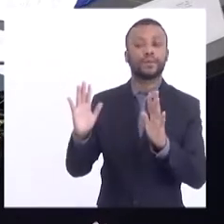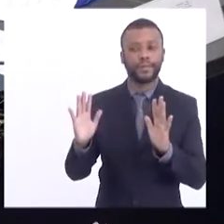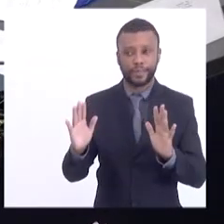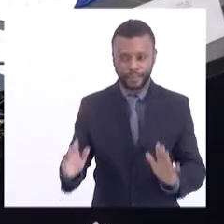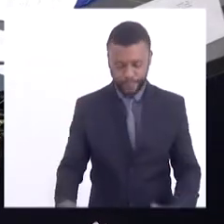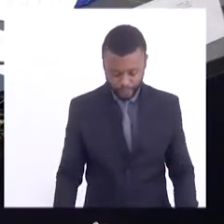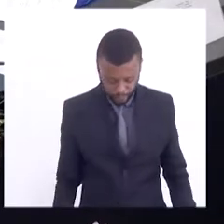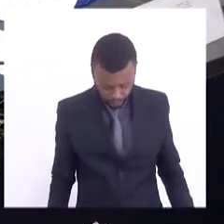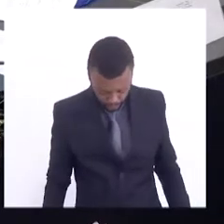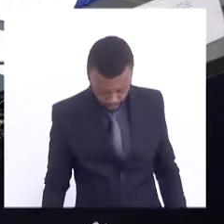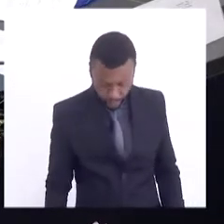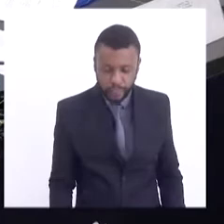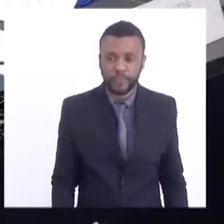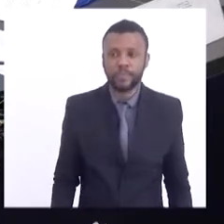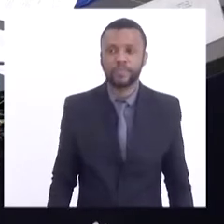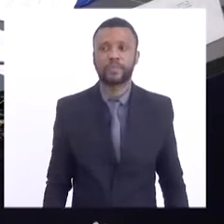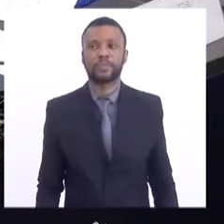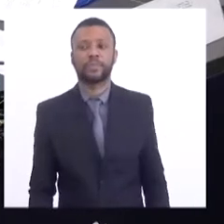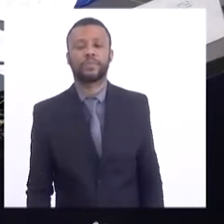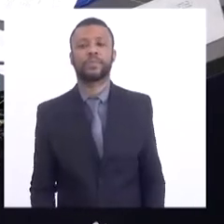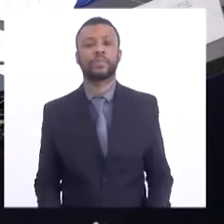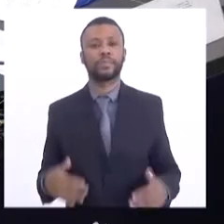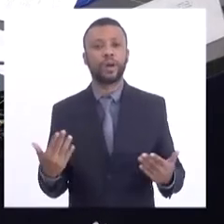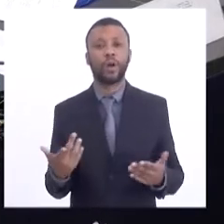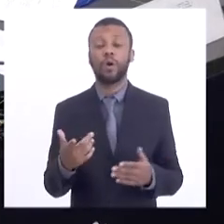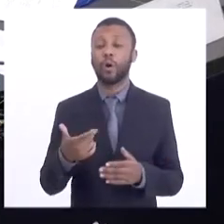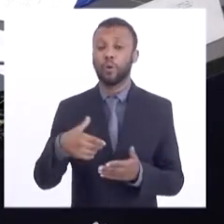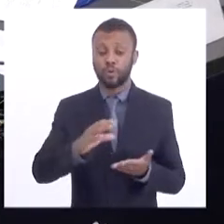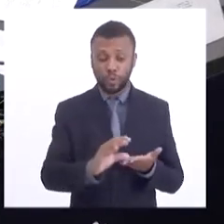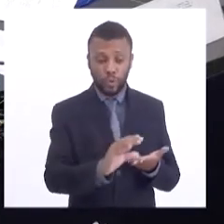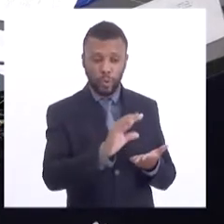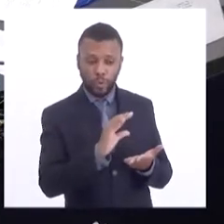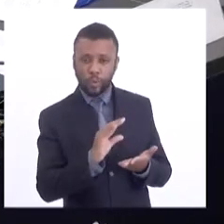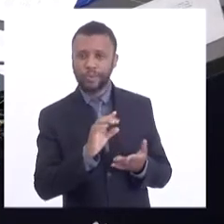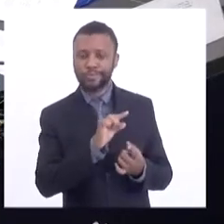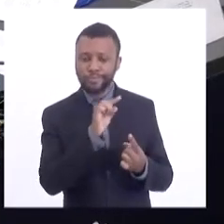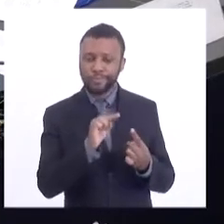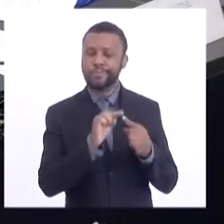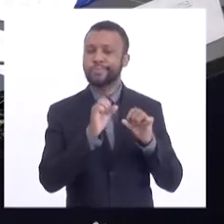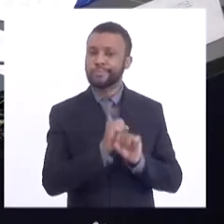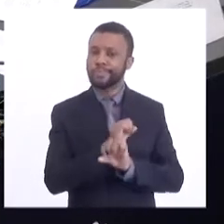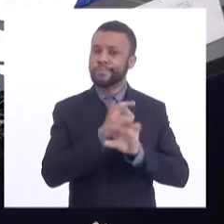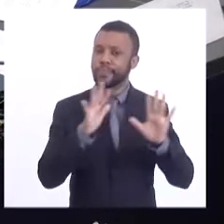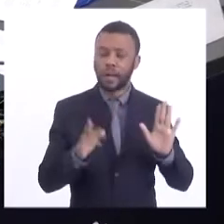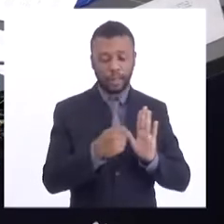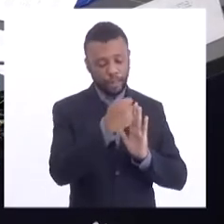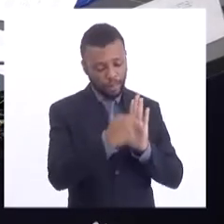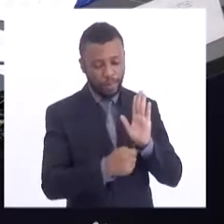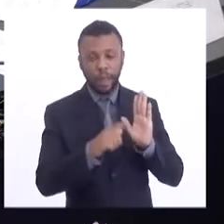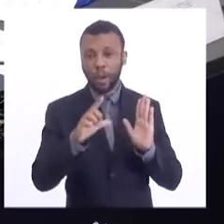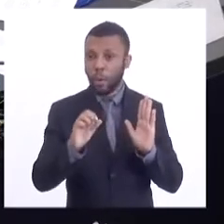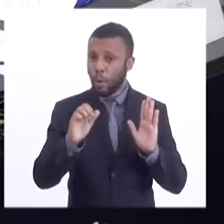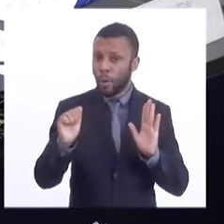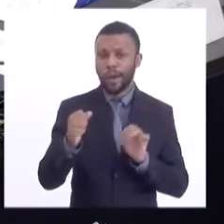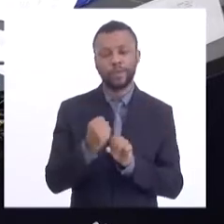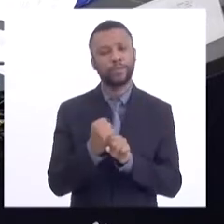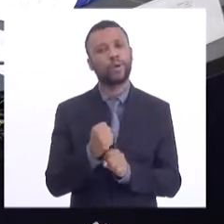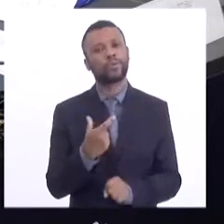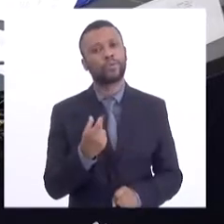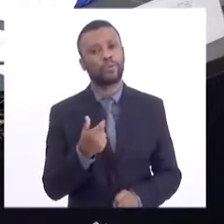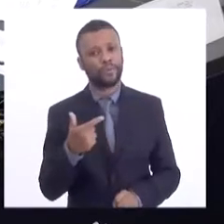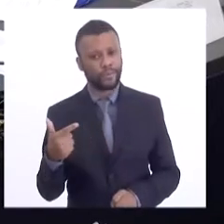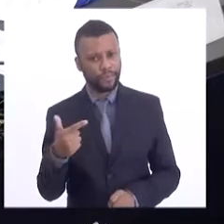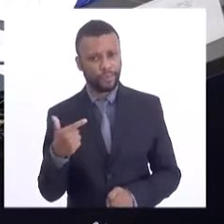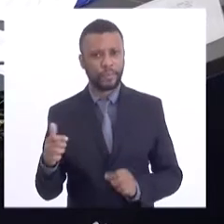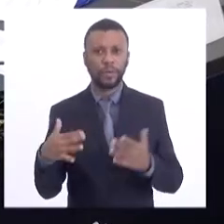então os recursos bem e na lua de 2022 mas não precisa